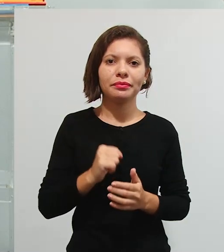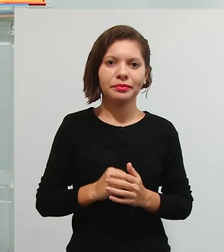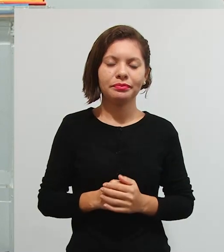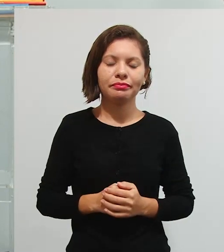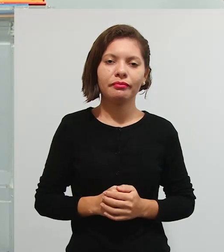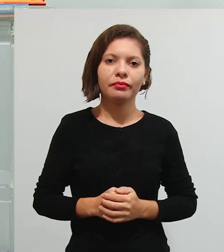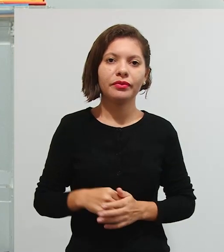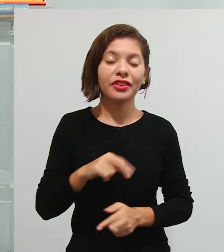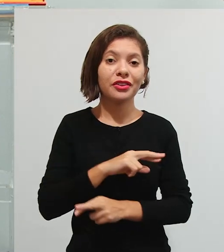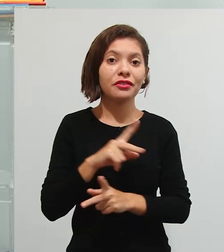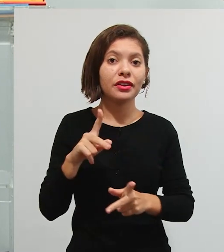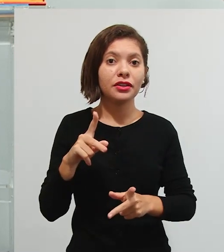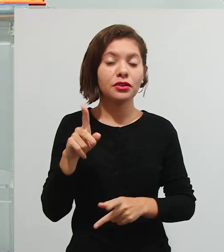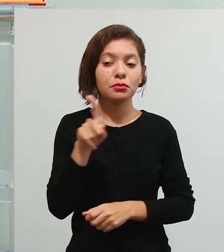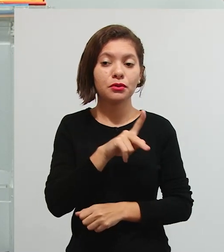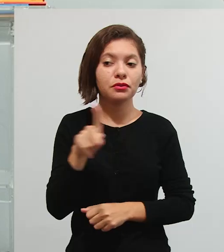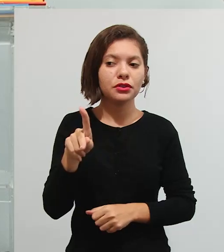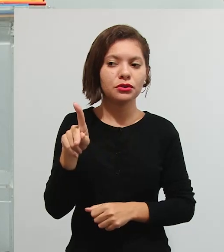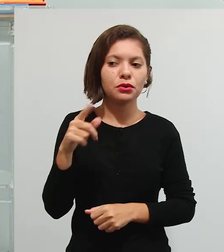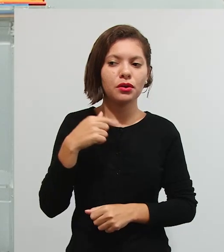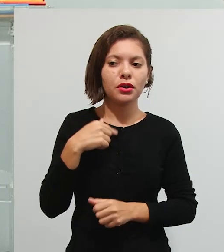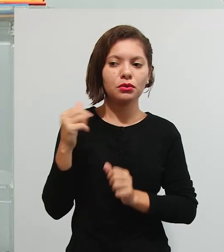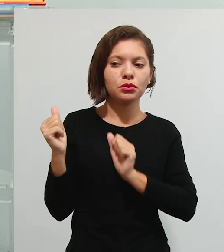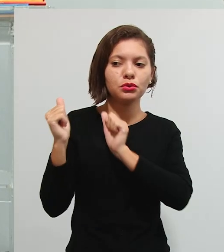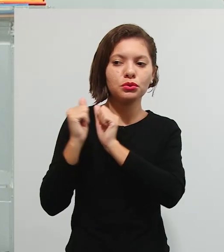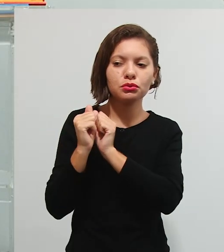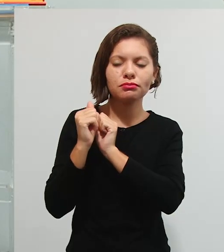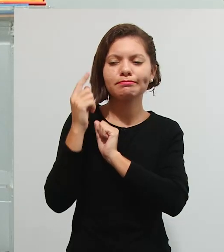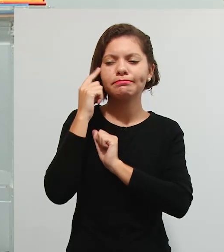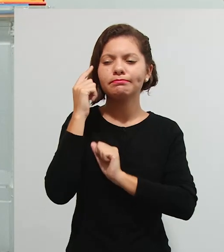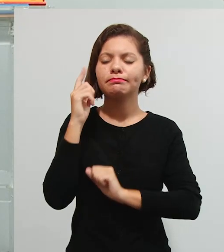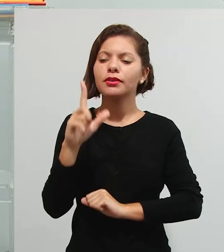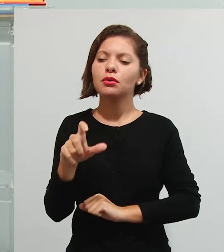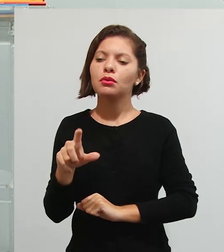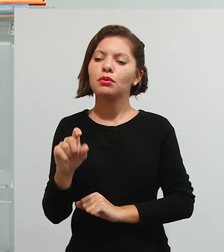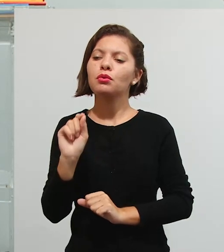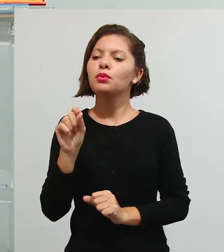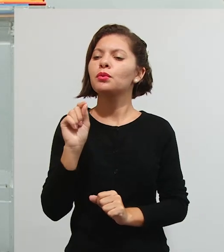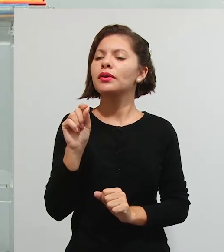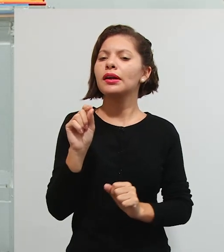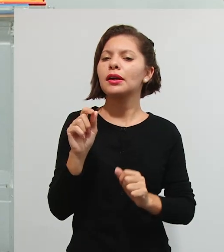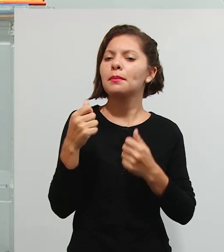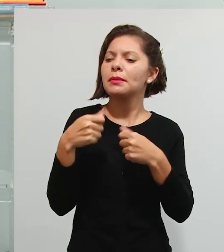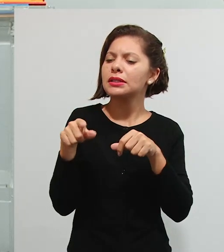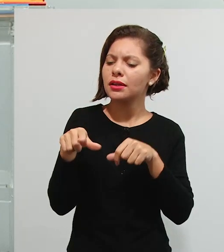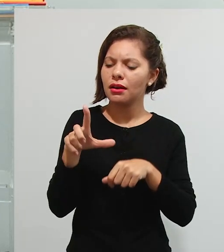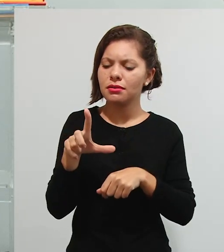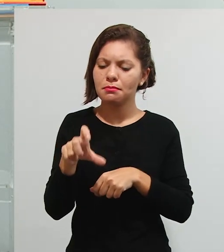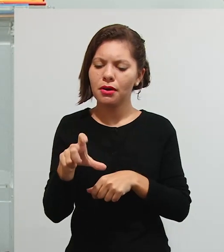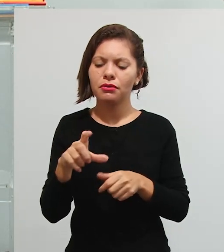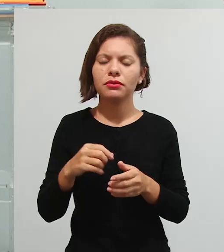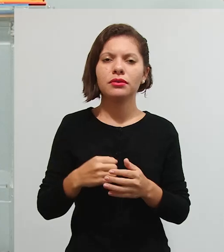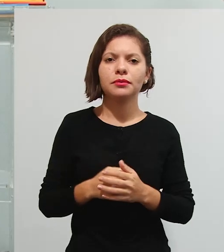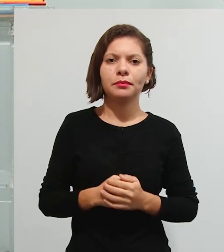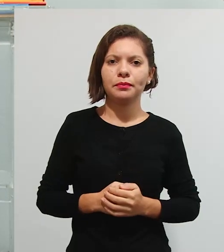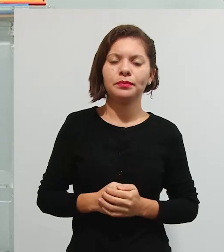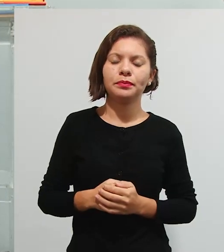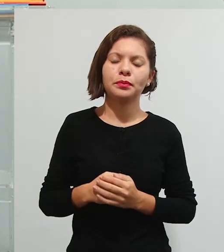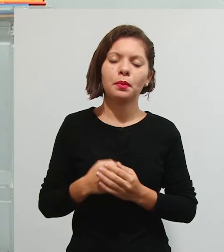especialmente da área das tecnologias, da área dos interiores, da área da inovação, voltado para que